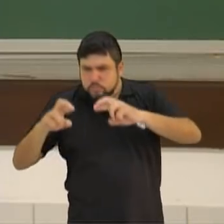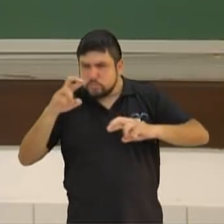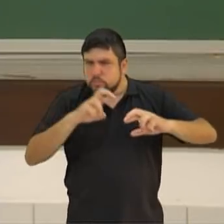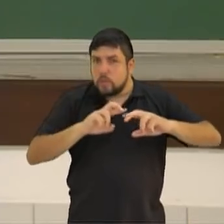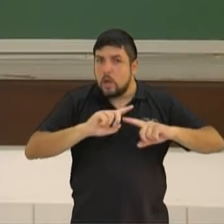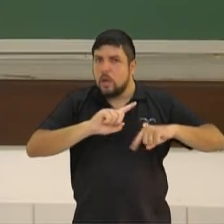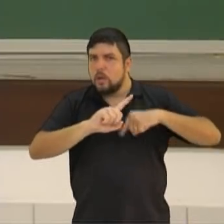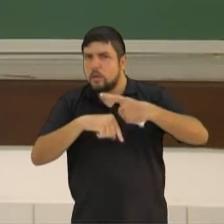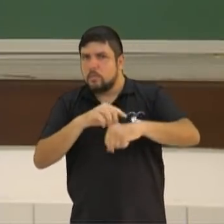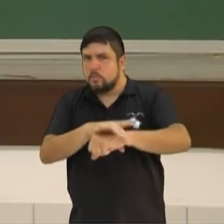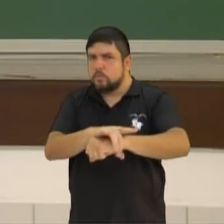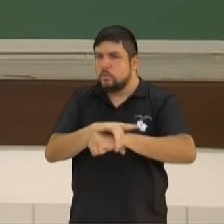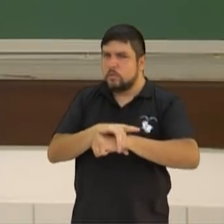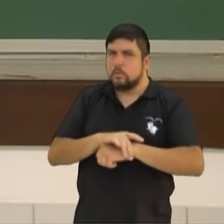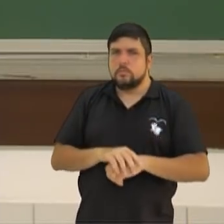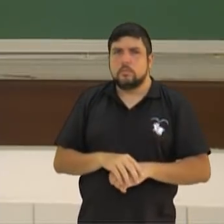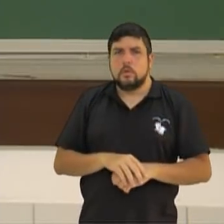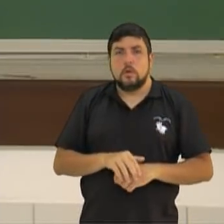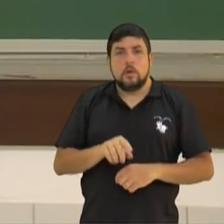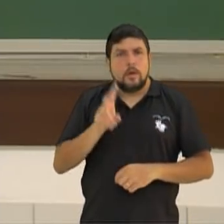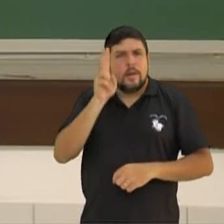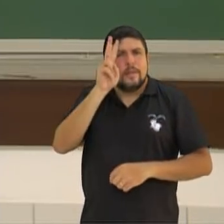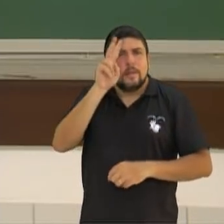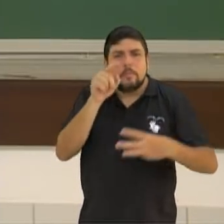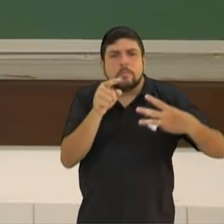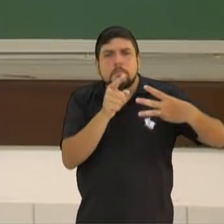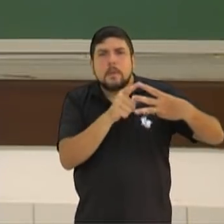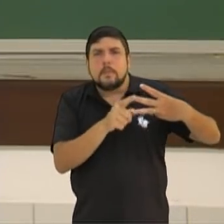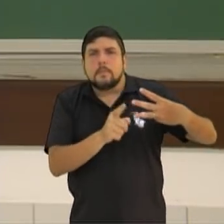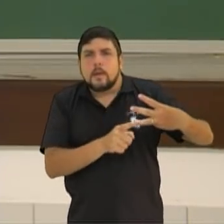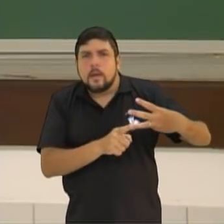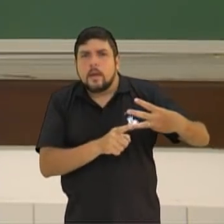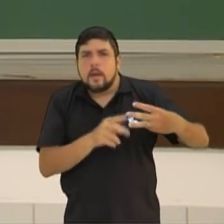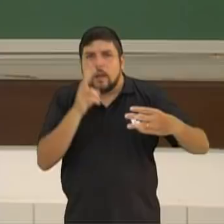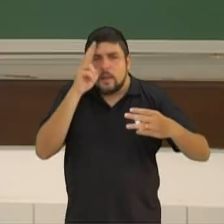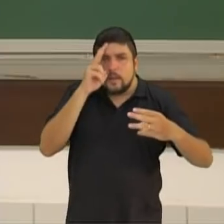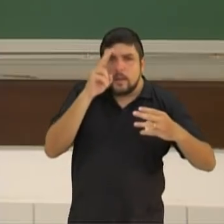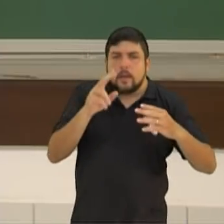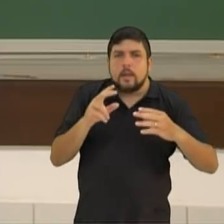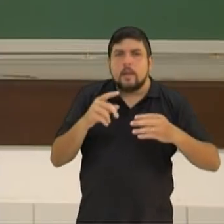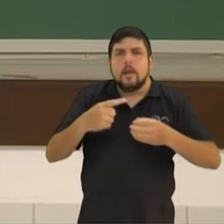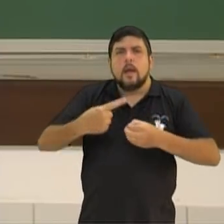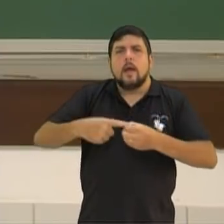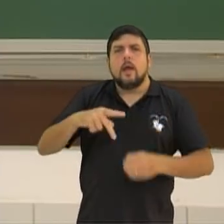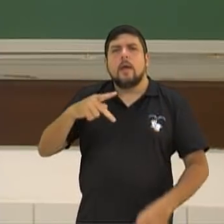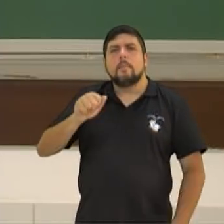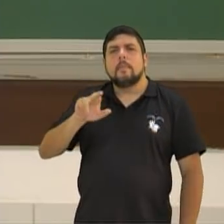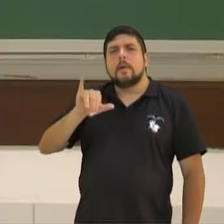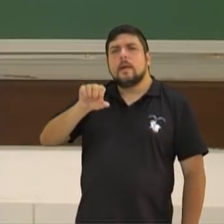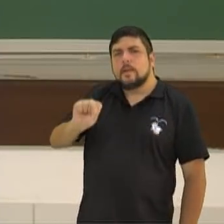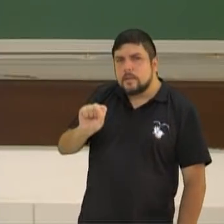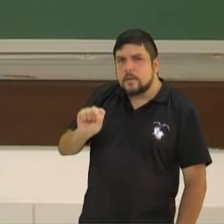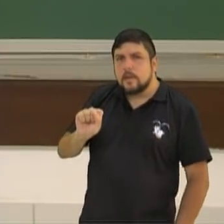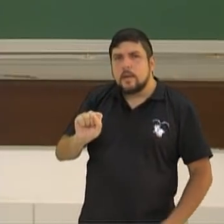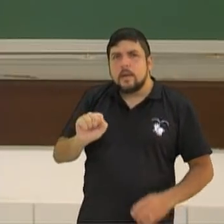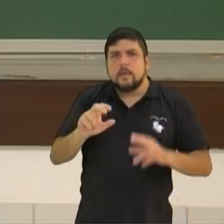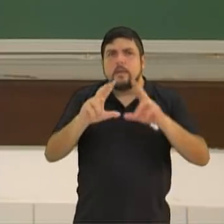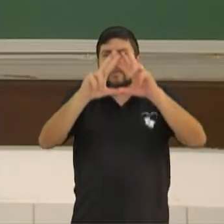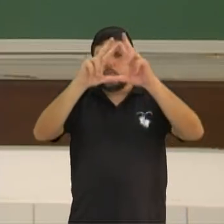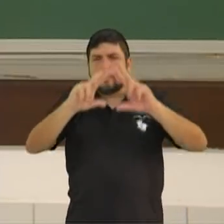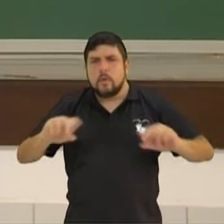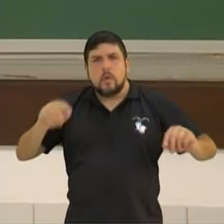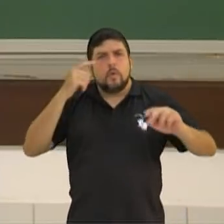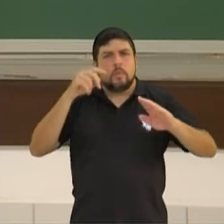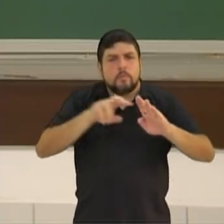Você assistiu os vídeos? Gostou lá do parkour sobre os telhados de Paris, sobre os telhados do Rio de Janeiro,